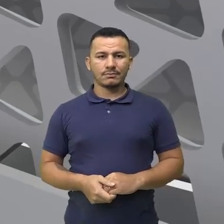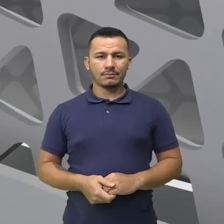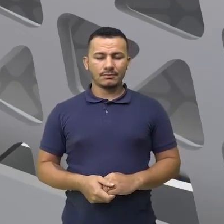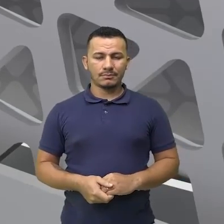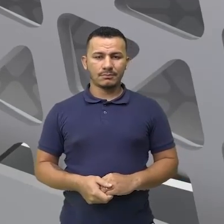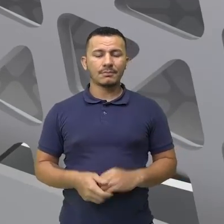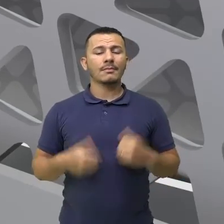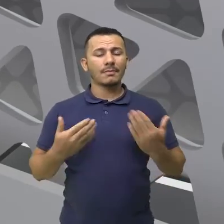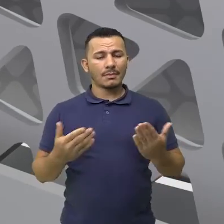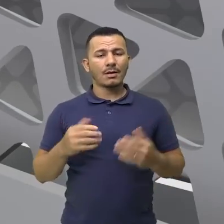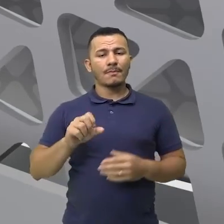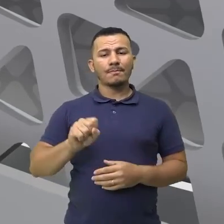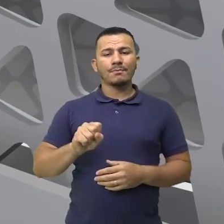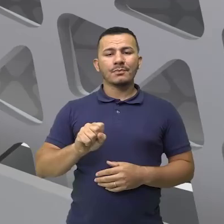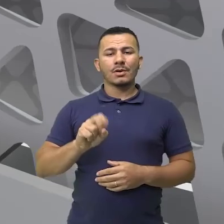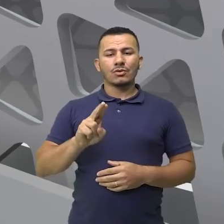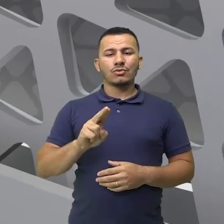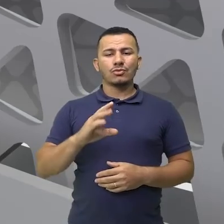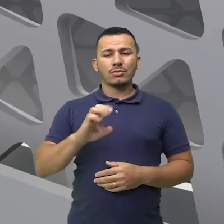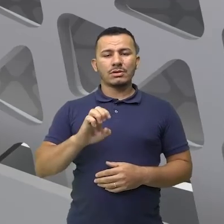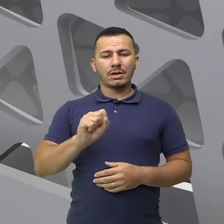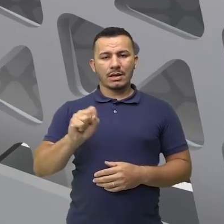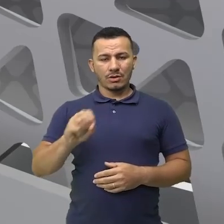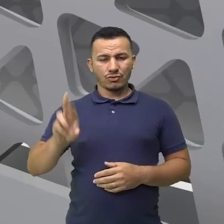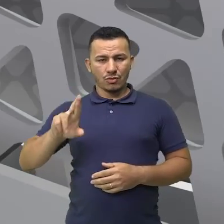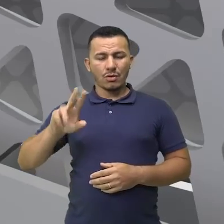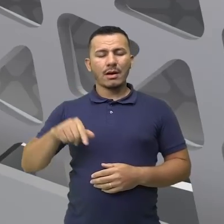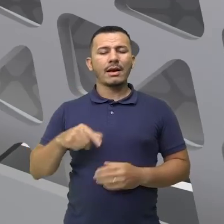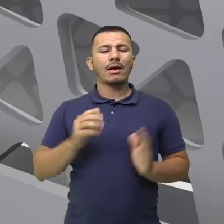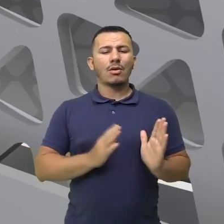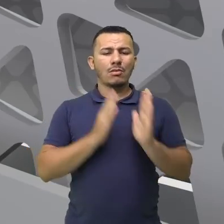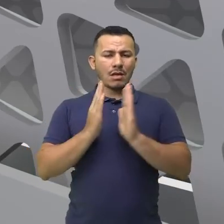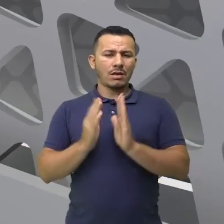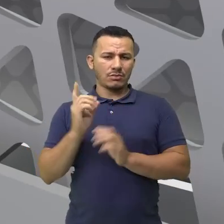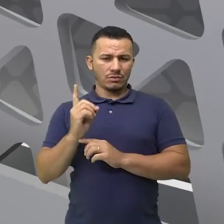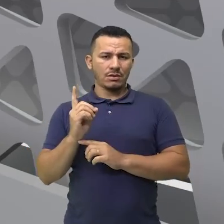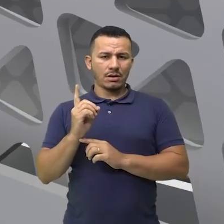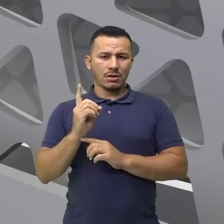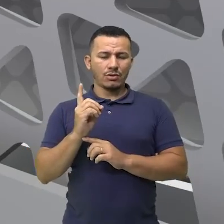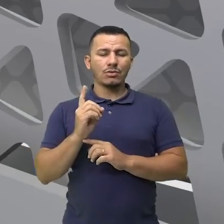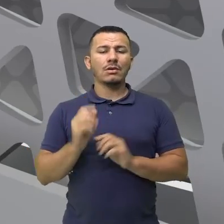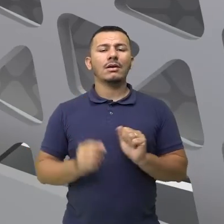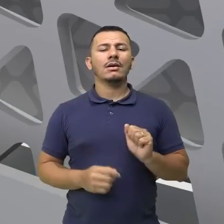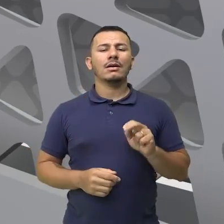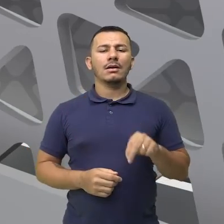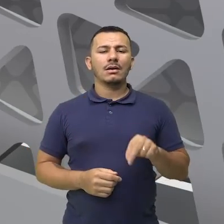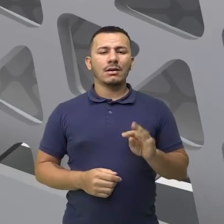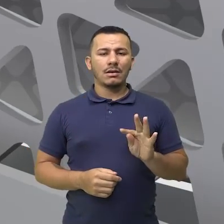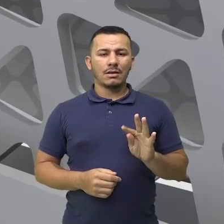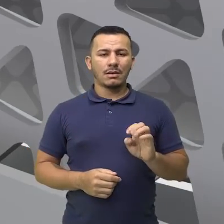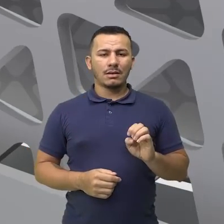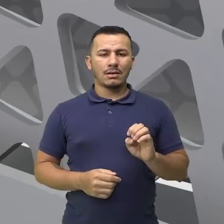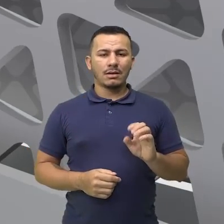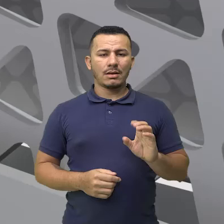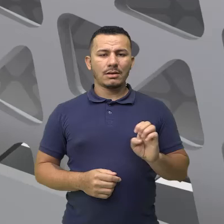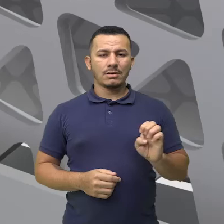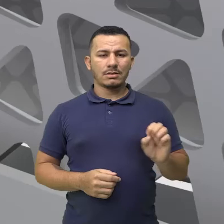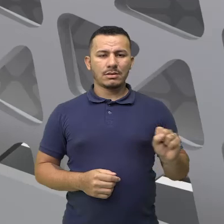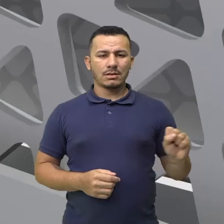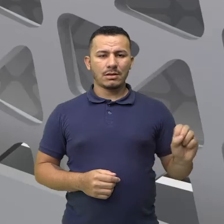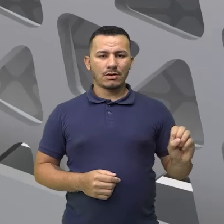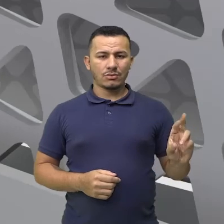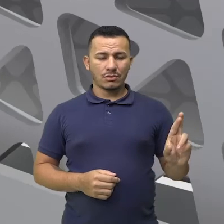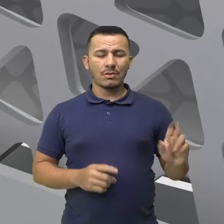negativo. Então, sucessor é o que está imediatamente à direita. Antecessor é o que está